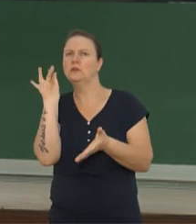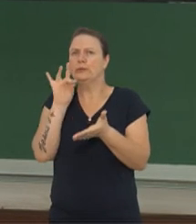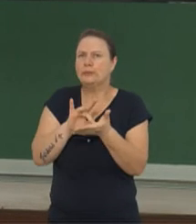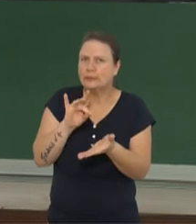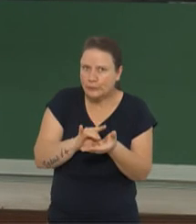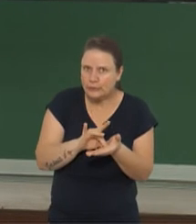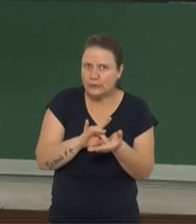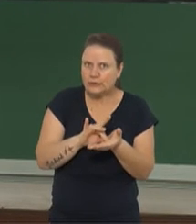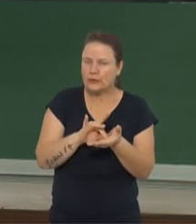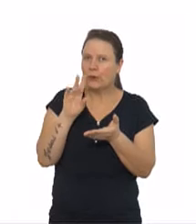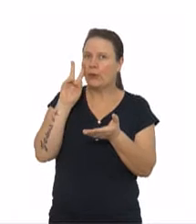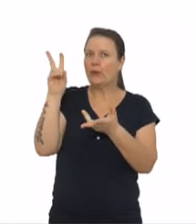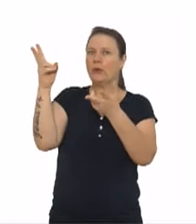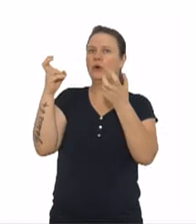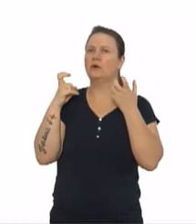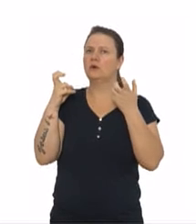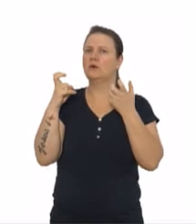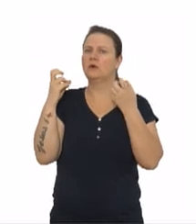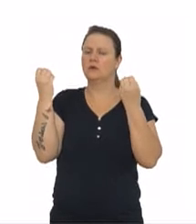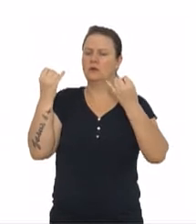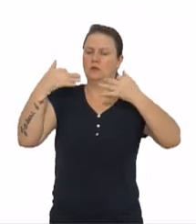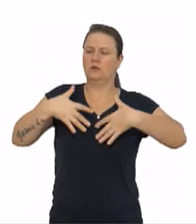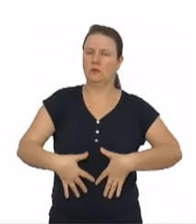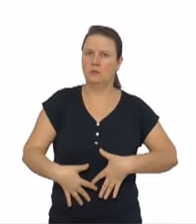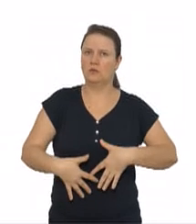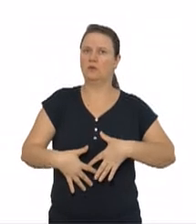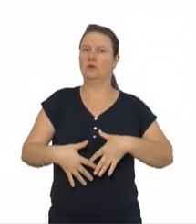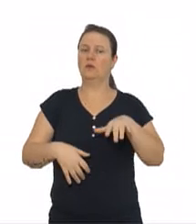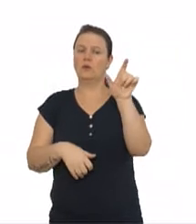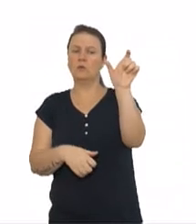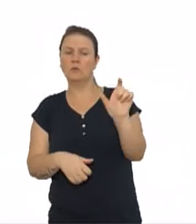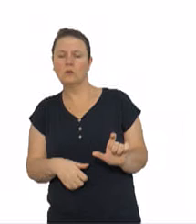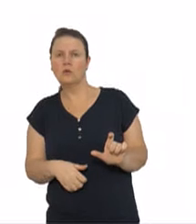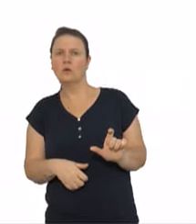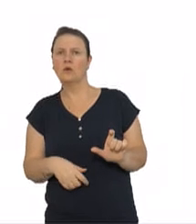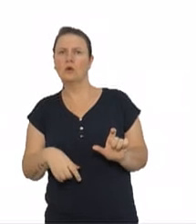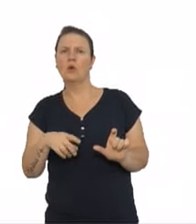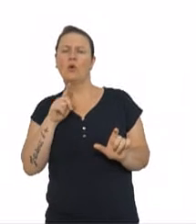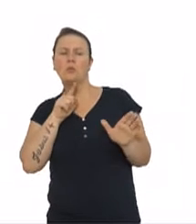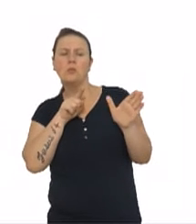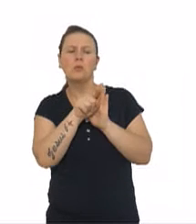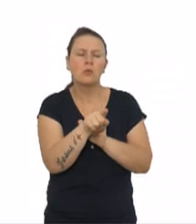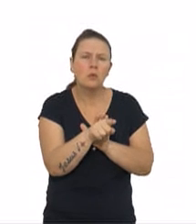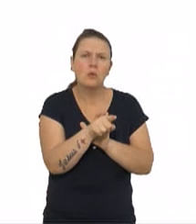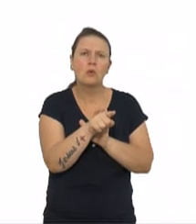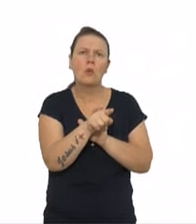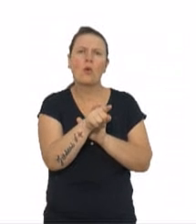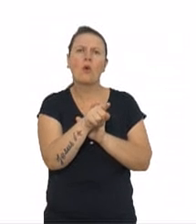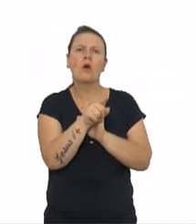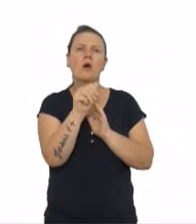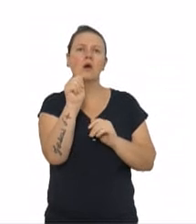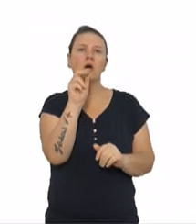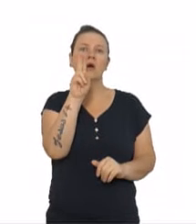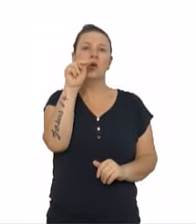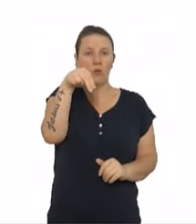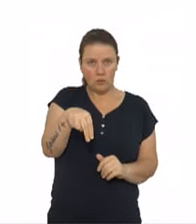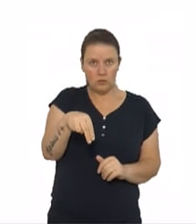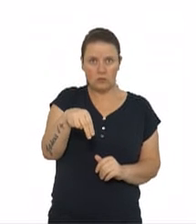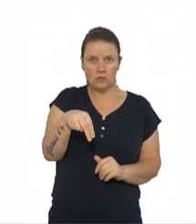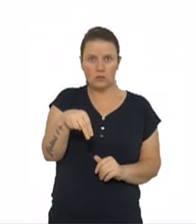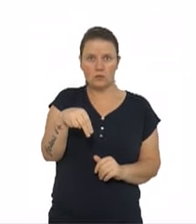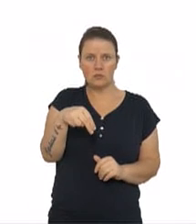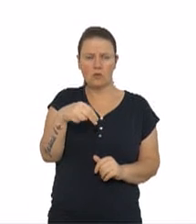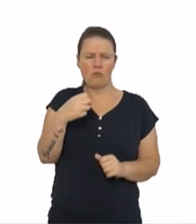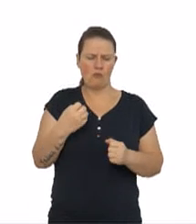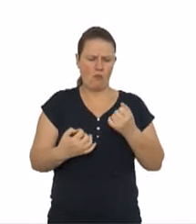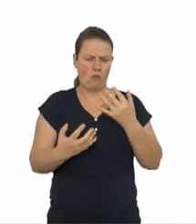Academia. La Real Academia dice a esa persona que la consultó que la expresión aún hay fuego en su alma,